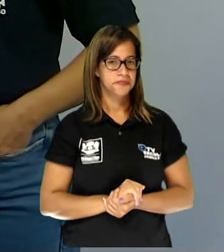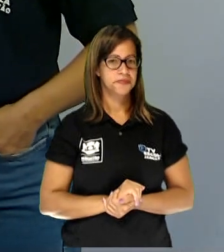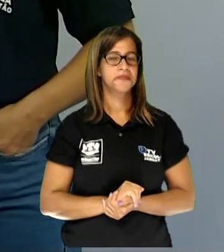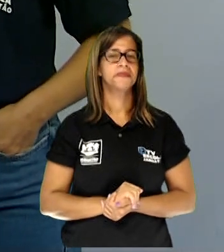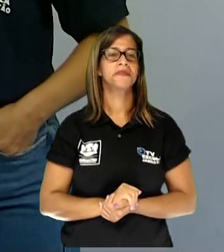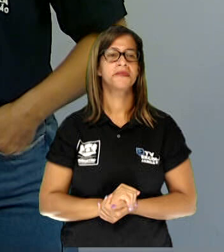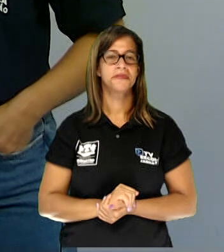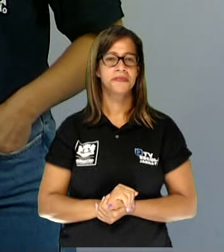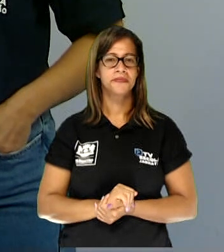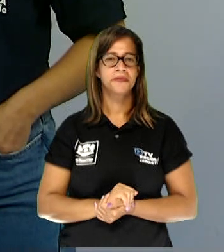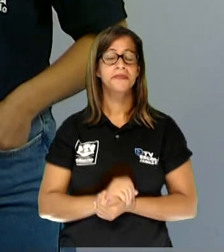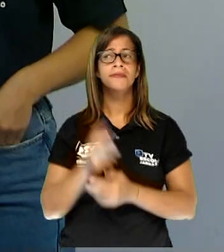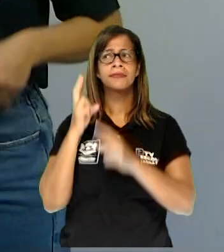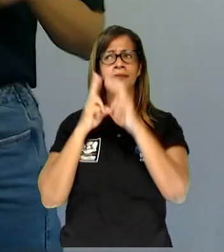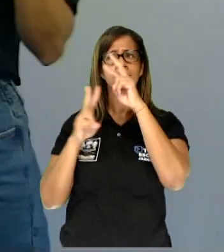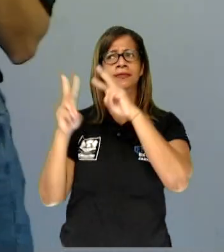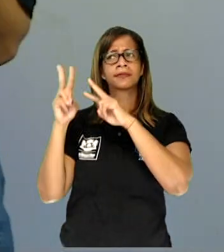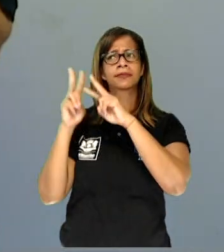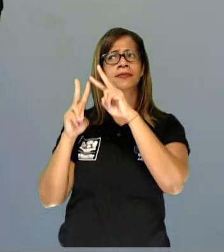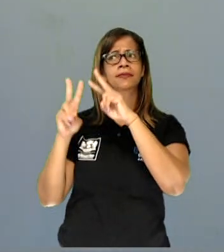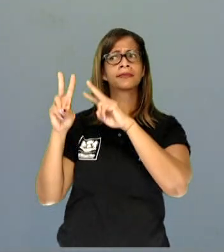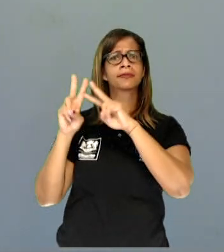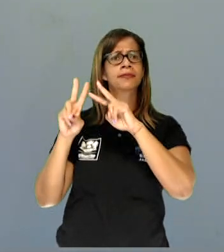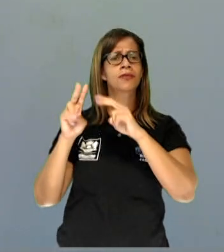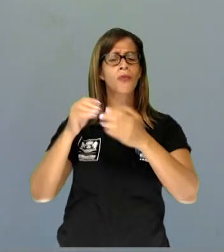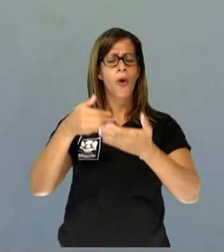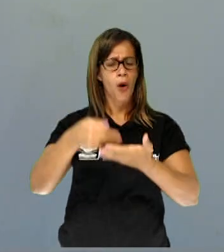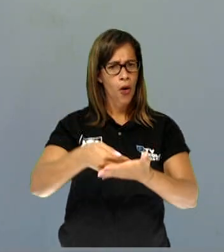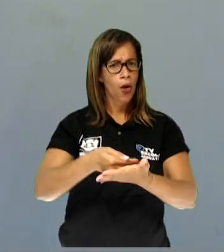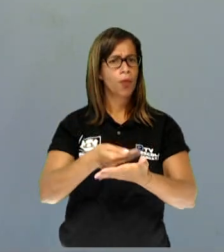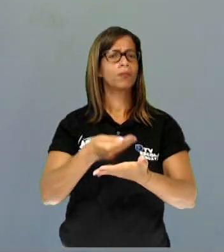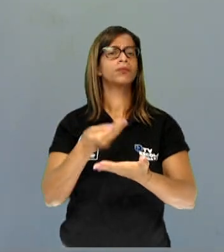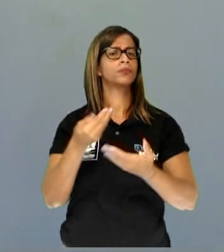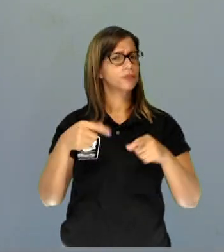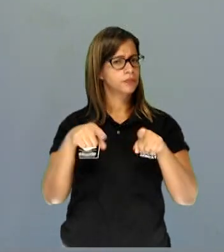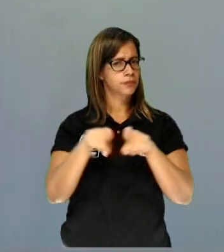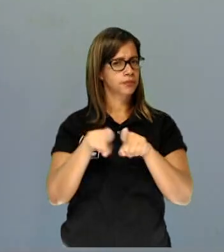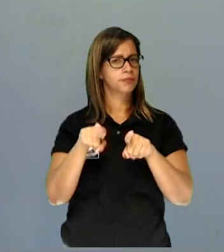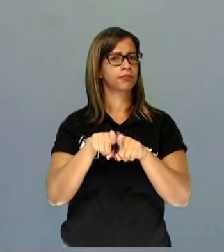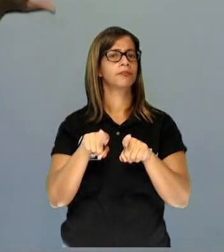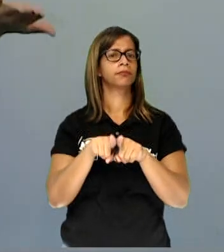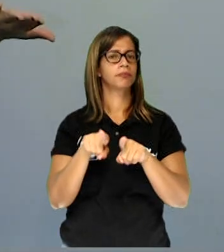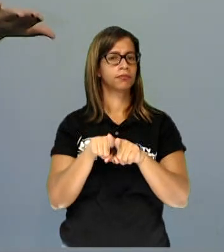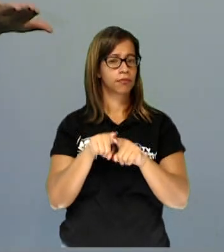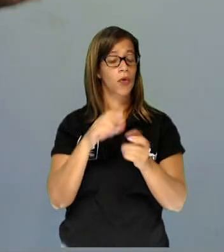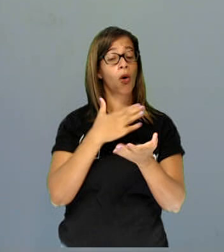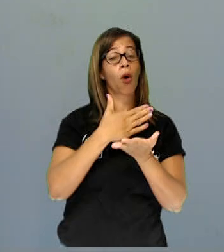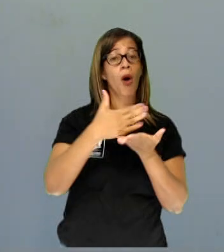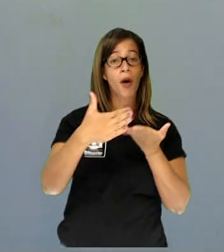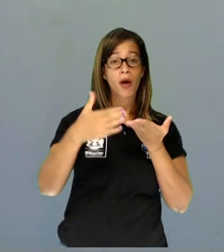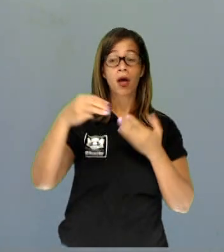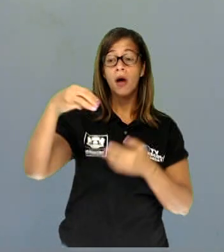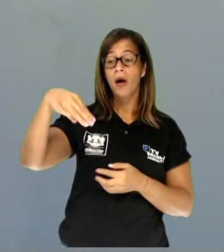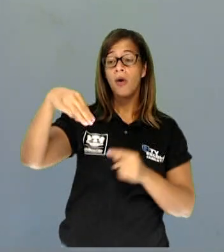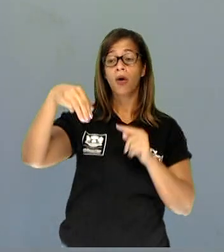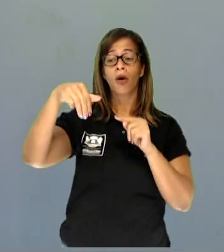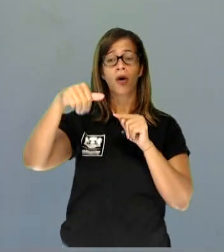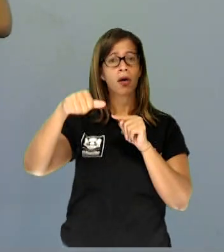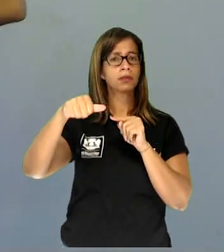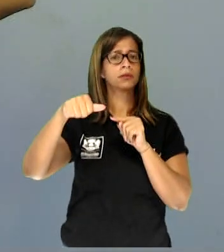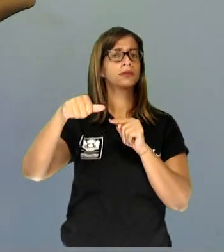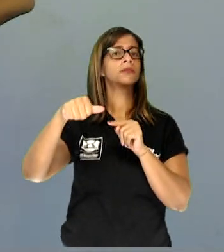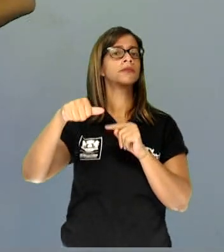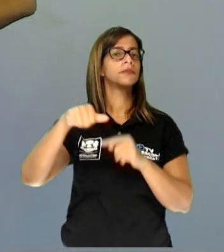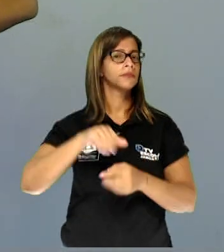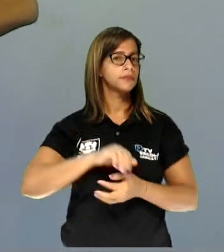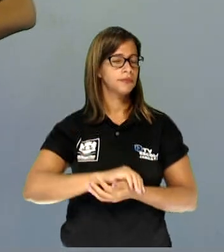De mamão também. Se ele tem o mesmo pedacinho inicial, macaco, mamão.